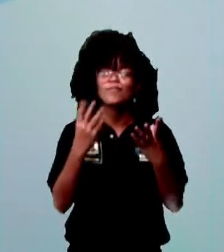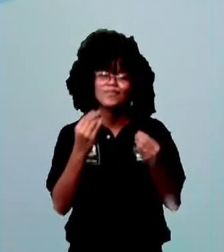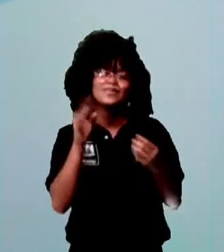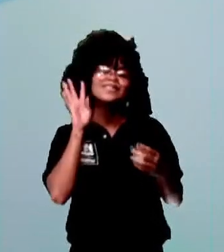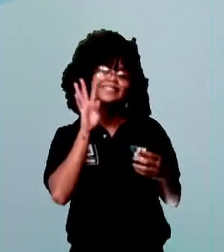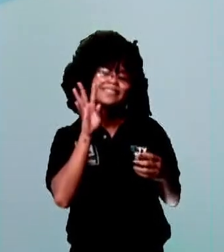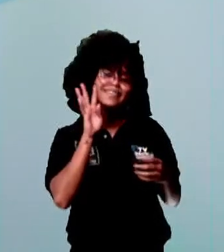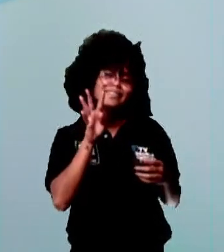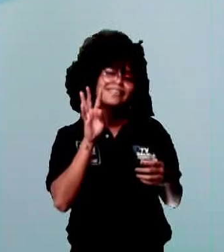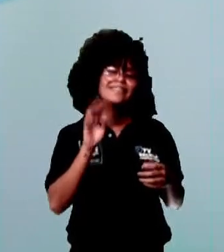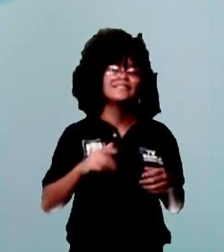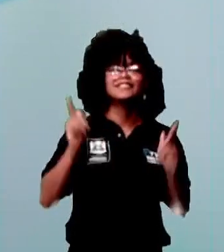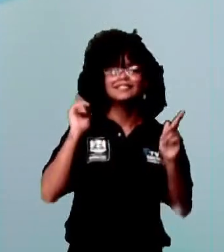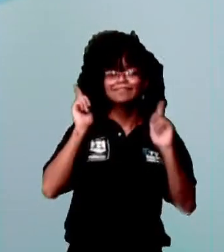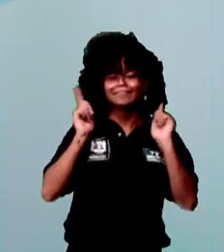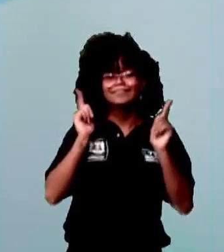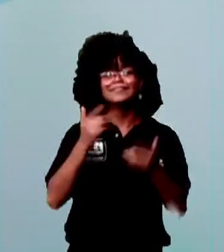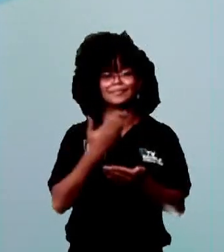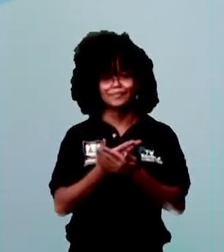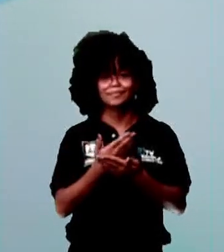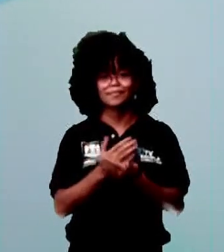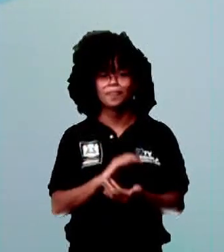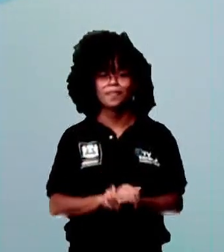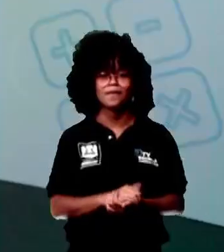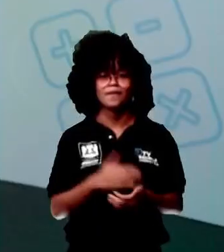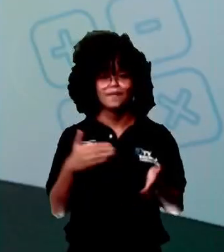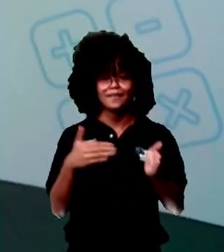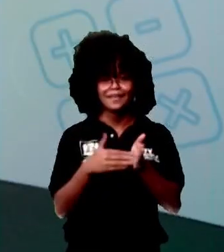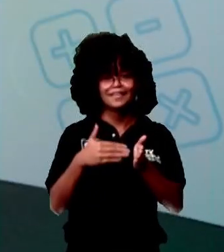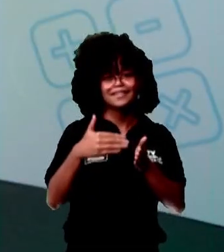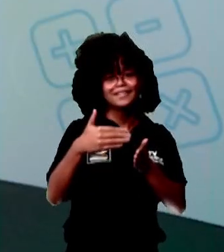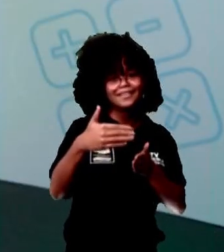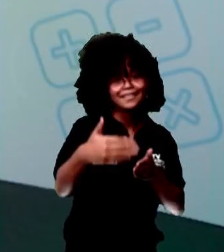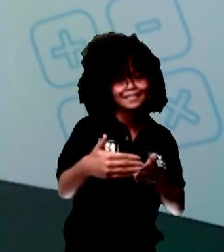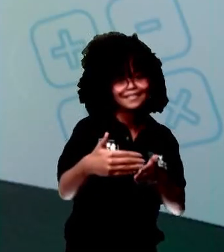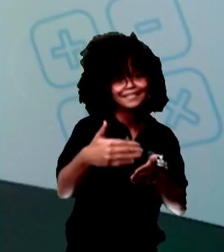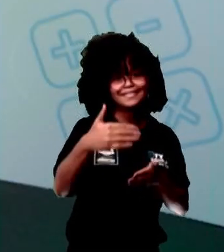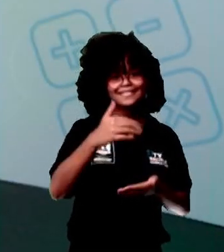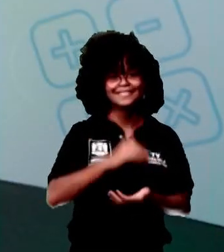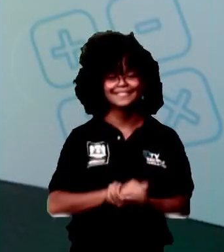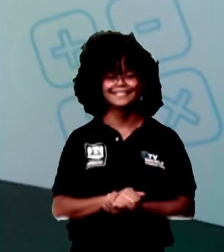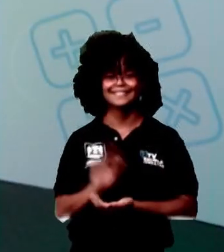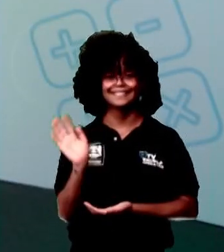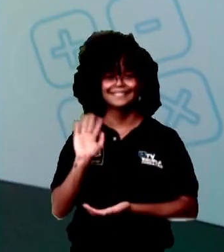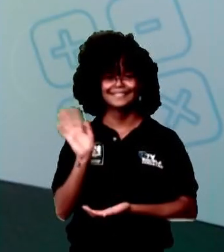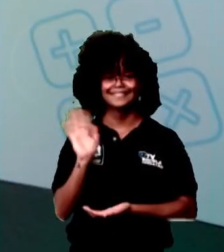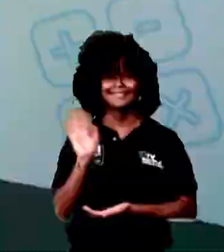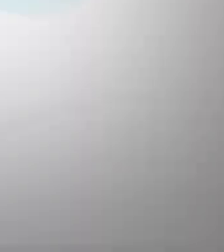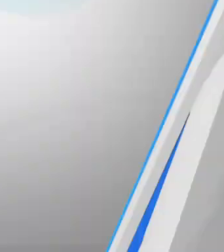divertido, tão gostoso de ser estudado. Até a próxima aula. Tchau!